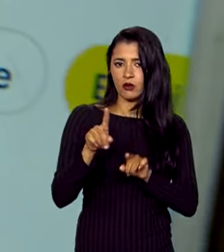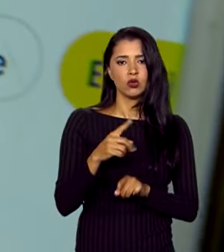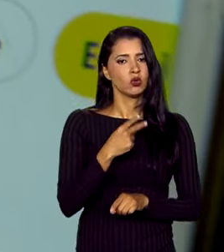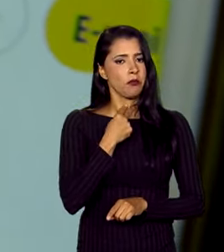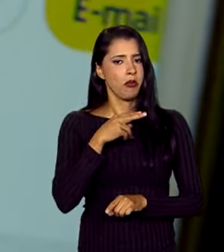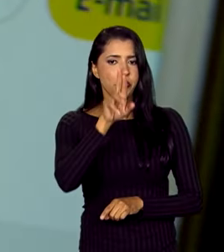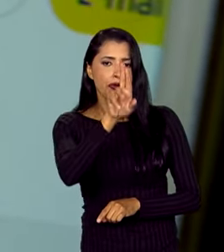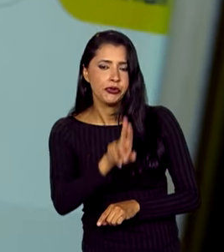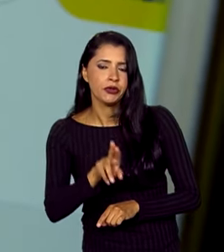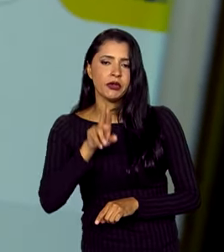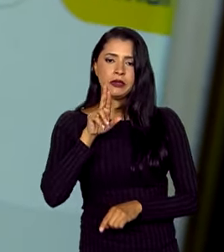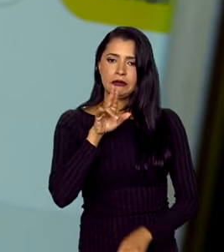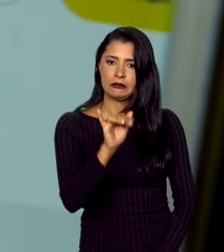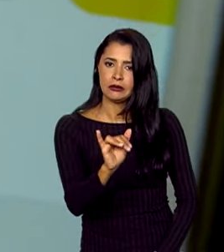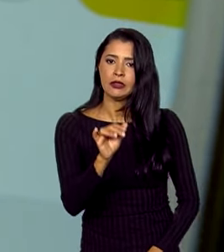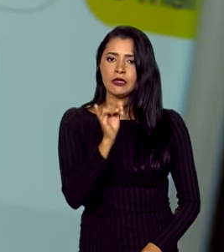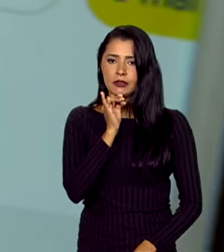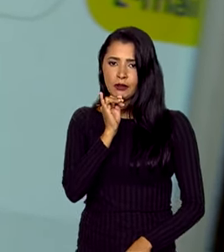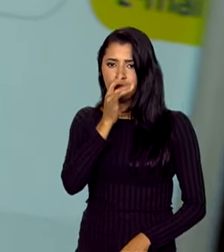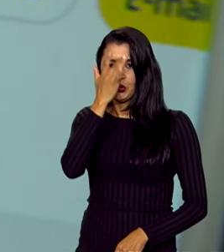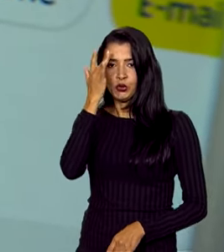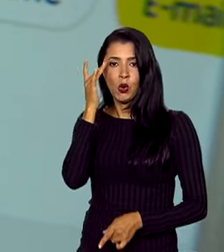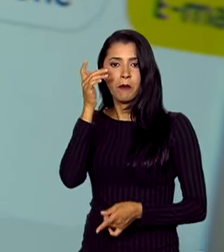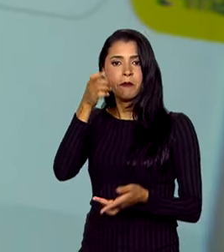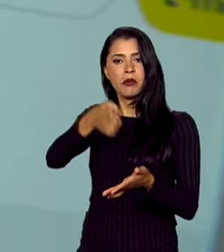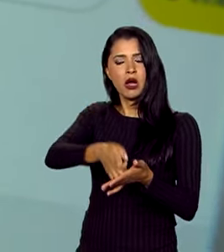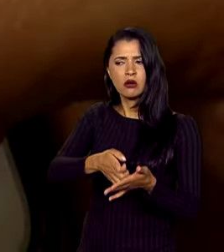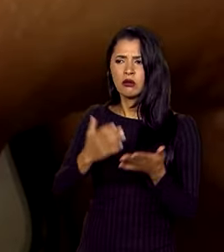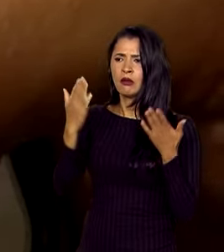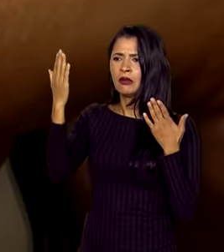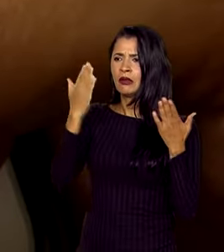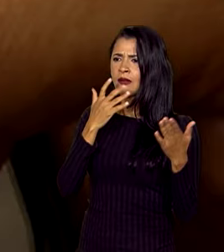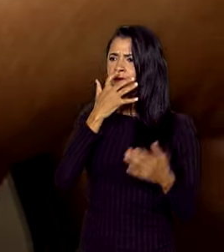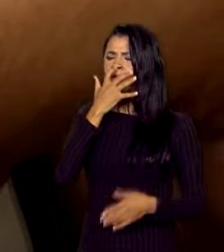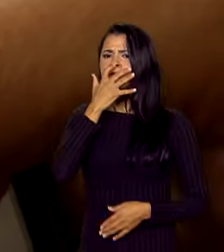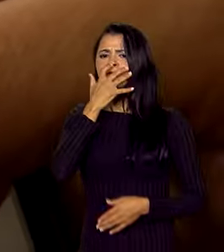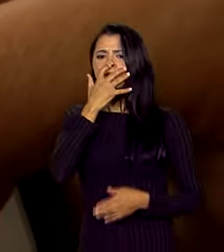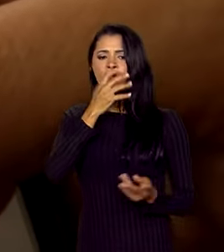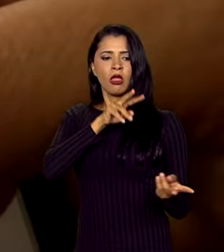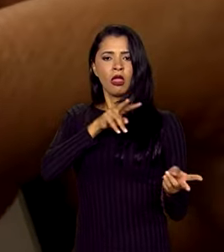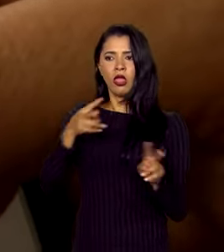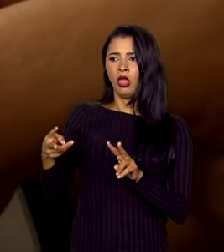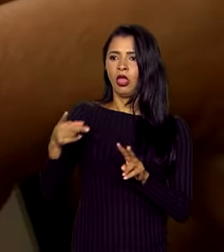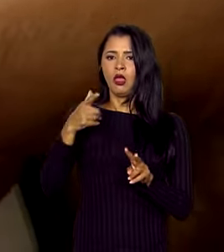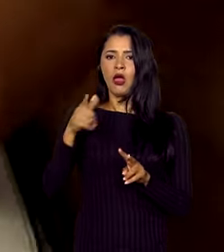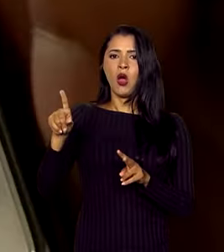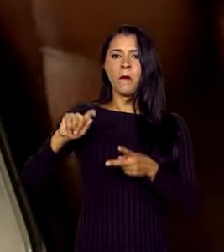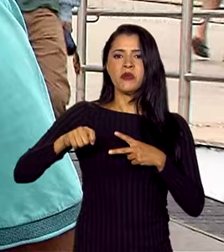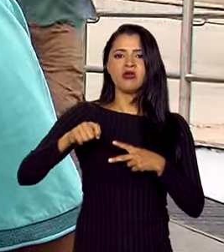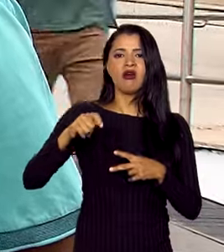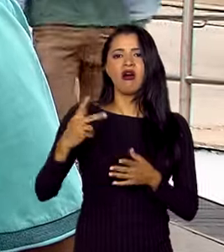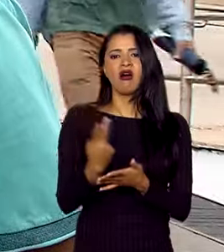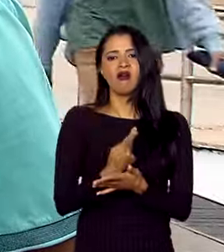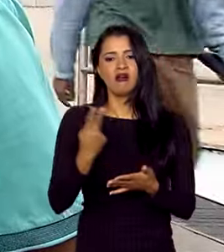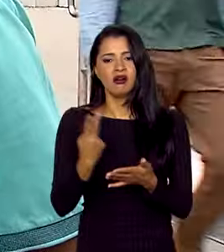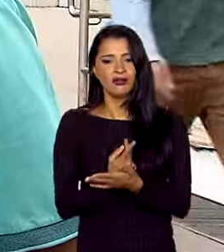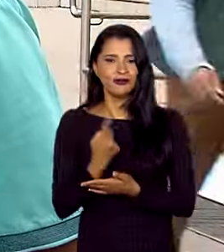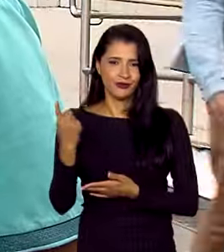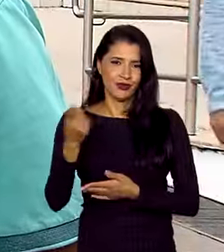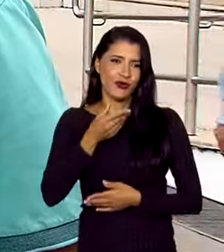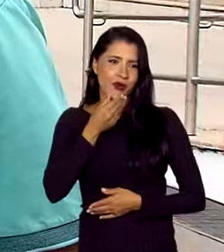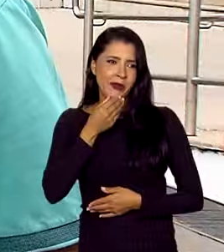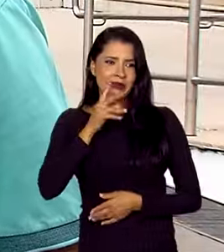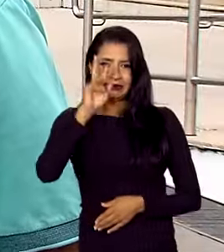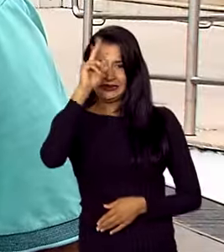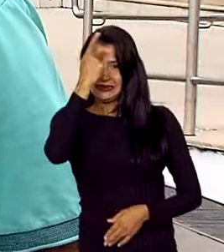serve em casos em que o pagador se confunde e faz transferência para um Pix errado. Genivaldo se